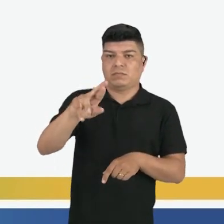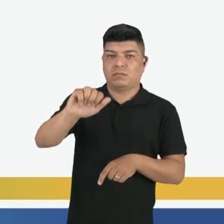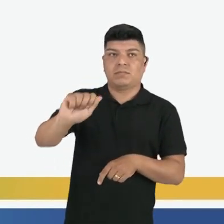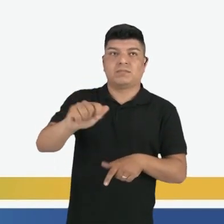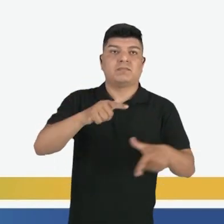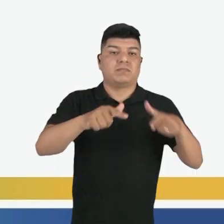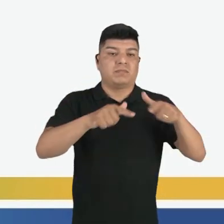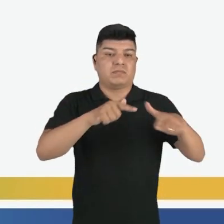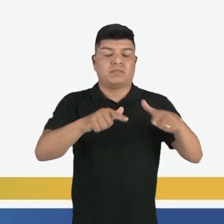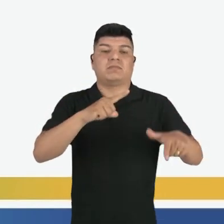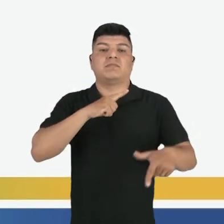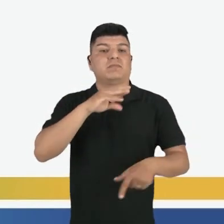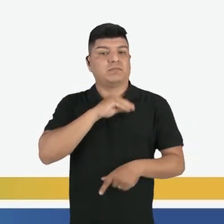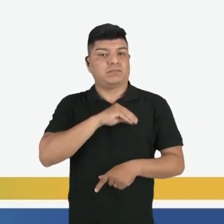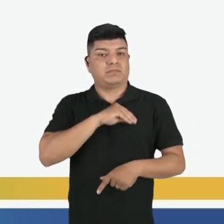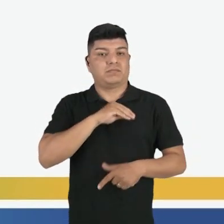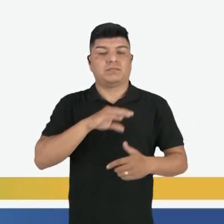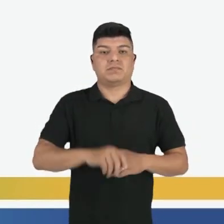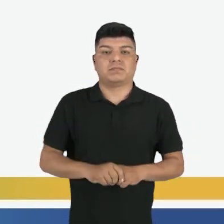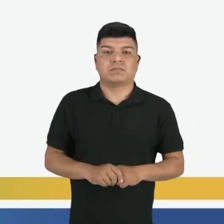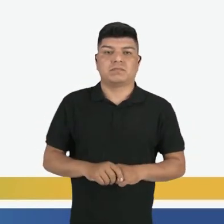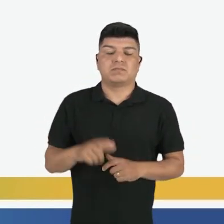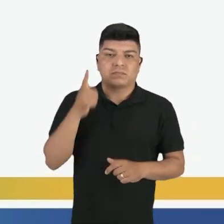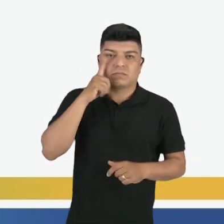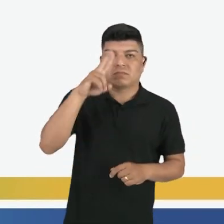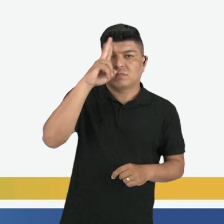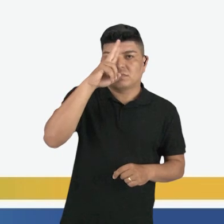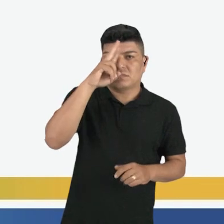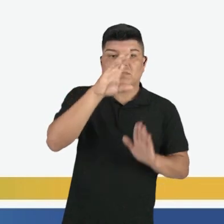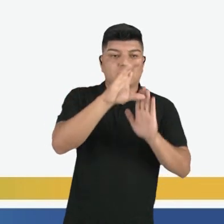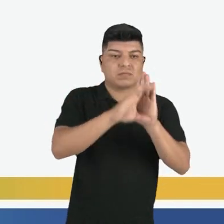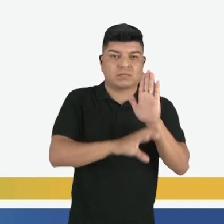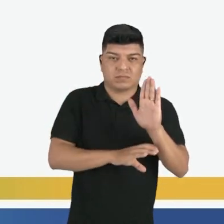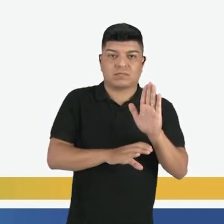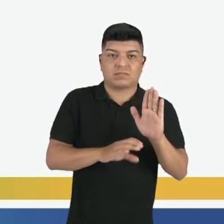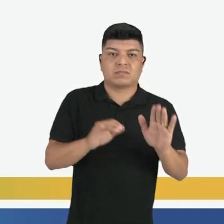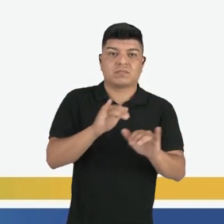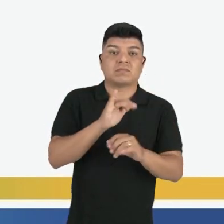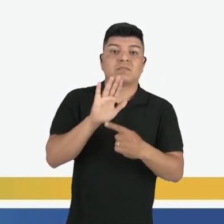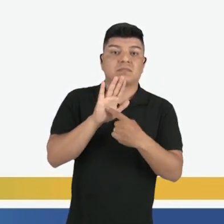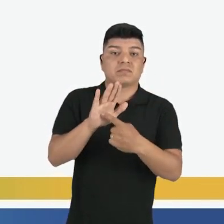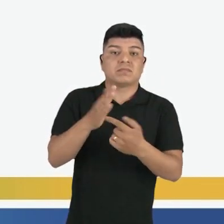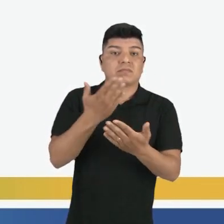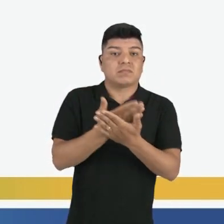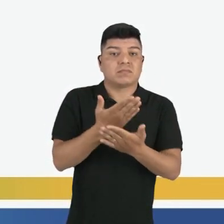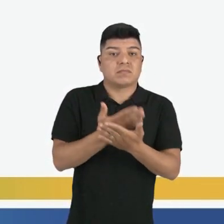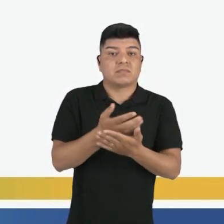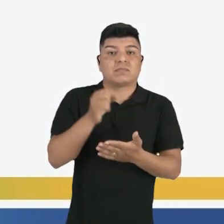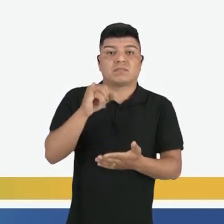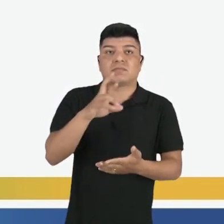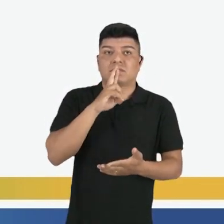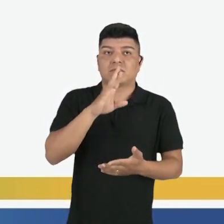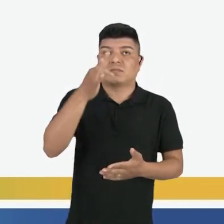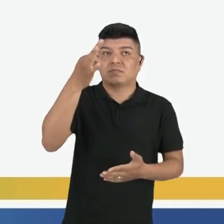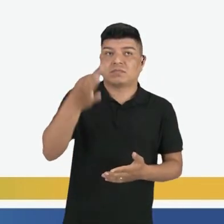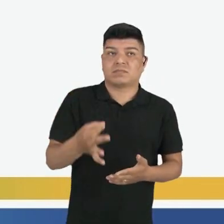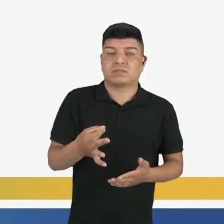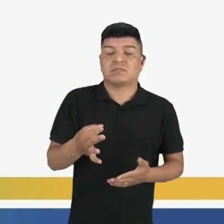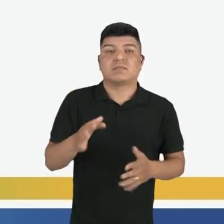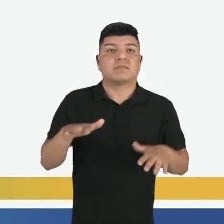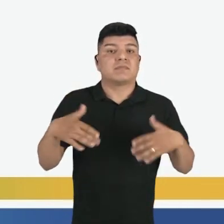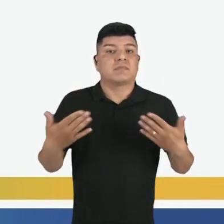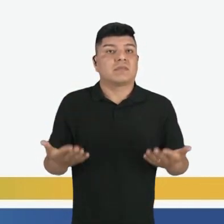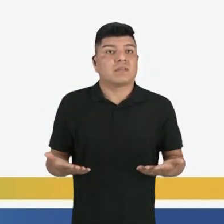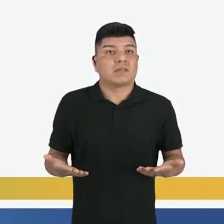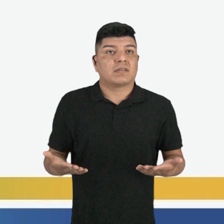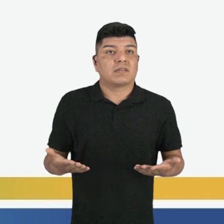trabalhador assalariado. E aí, conseguiu lembrar daqueles conceitos que vimos durante a aula? E se você fez a escolha e disse que a